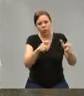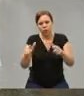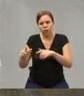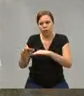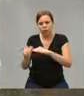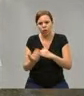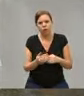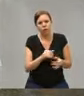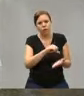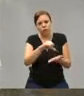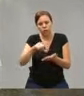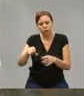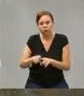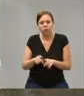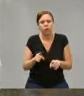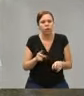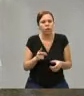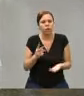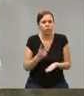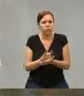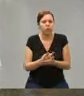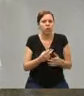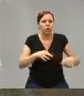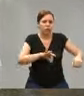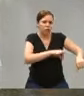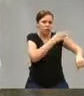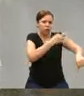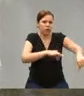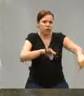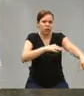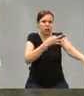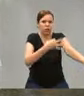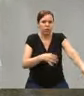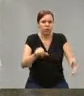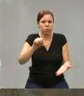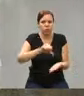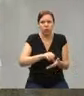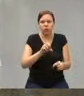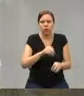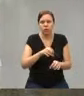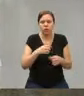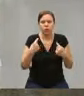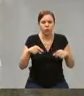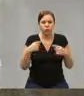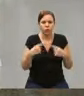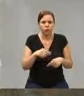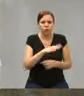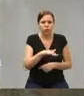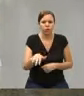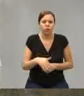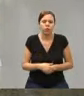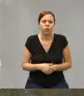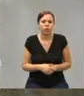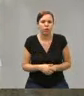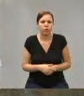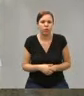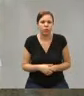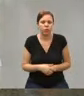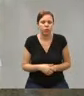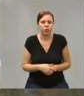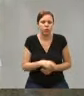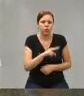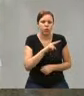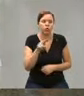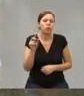Grande. A Fraternidade vem mantendo uma orquestra, né? Um polo de ensino de música para crianças, que